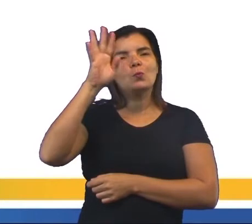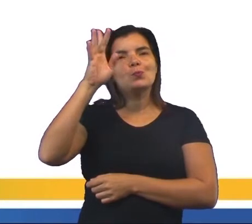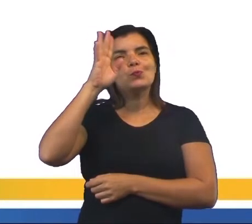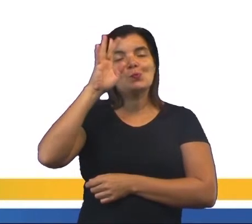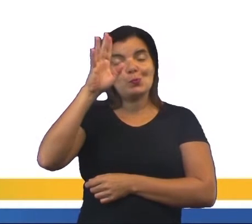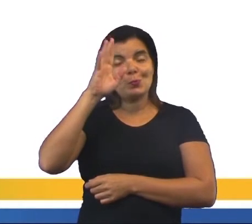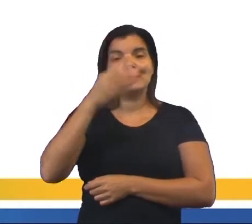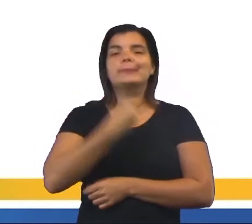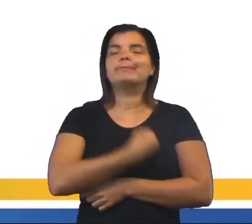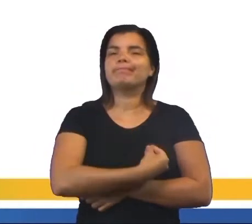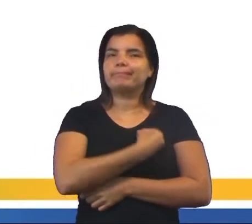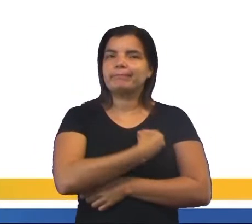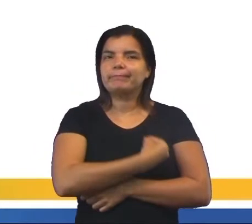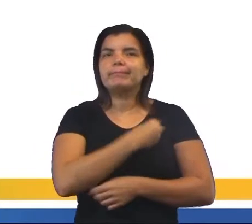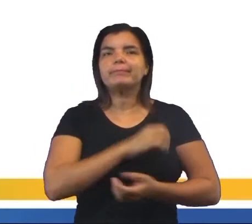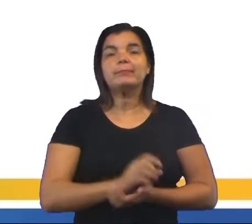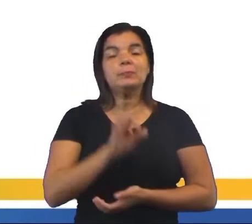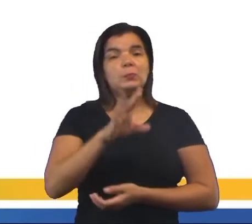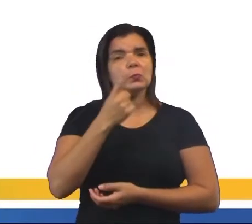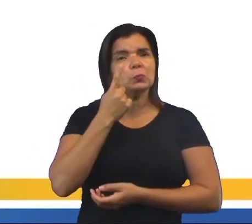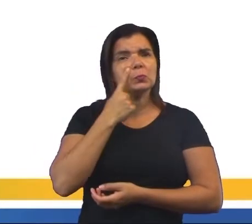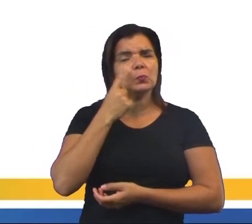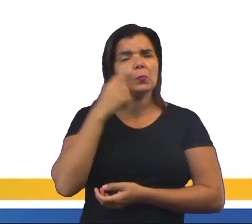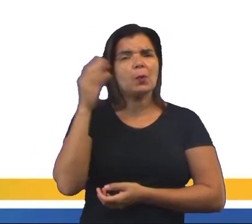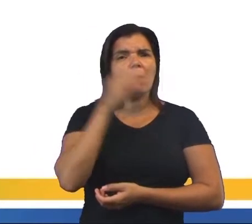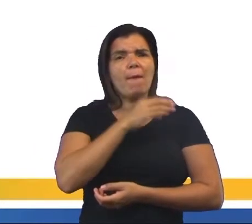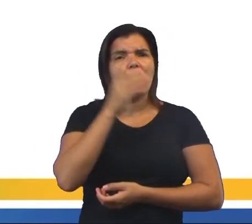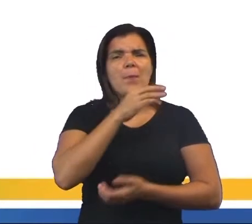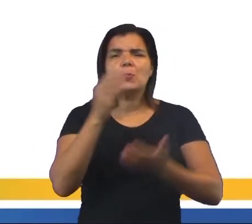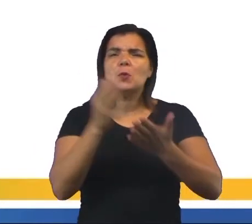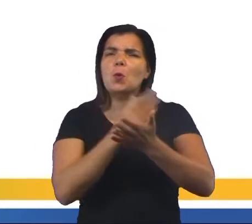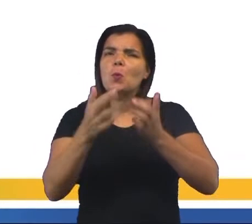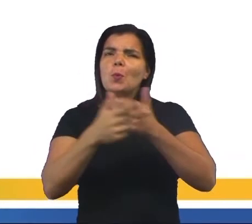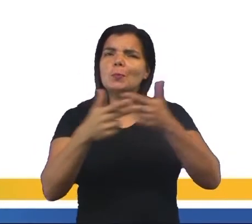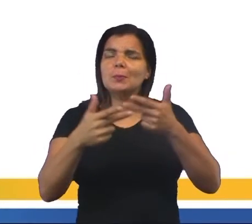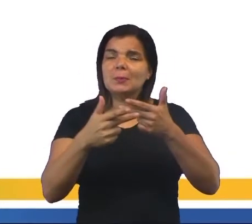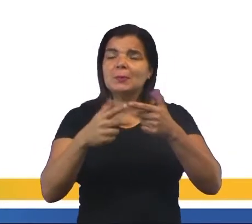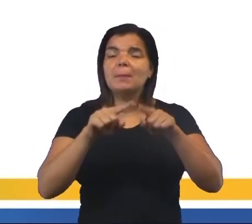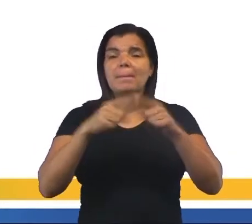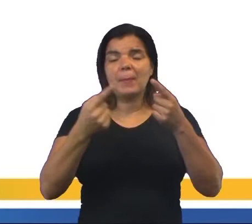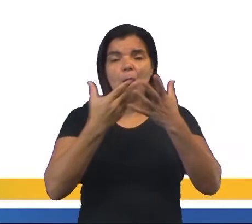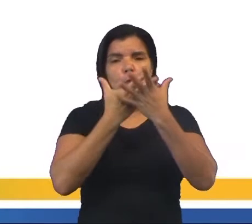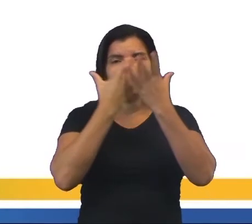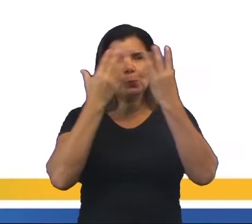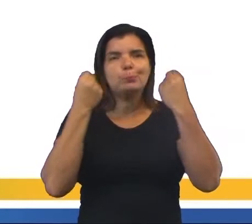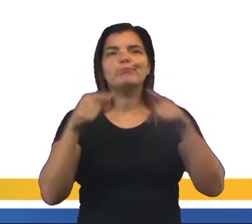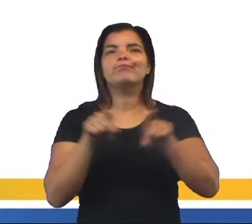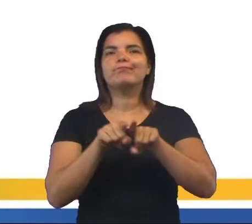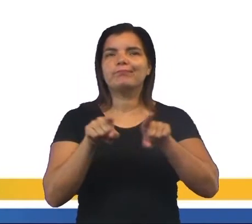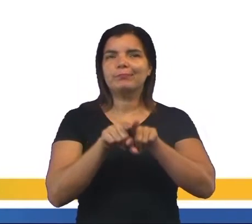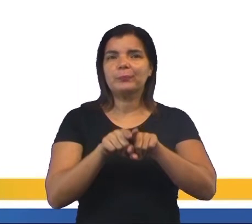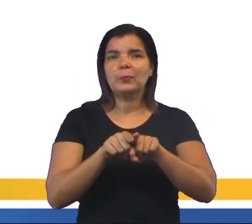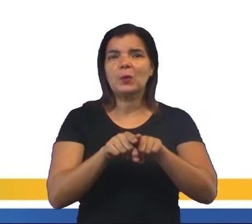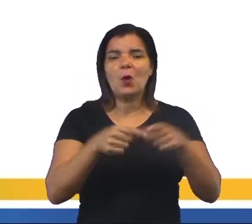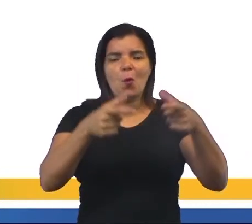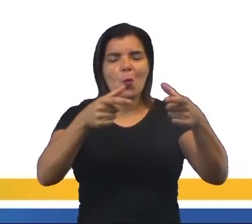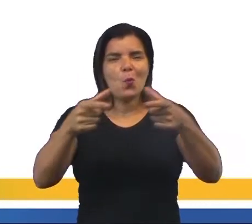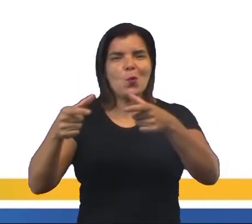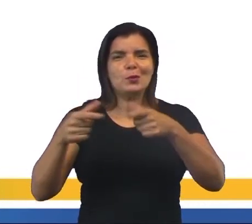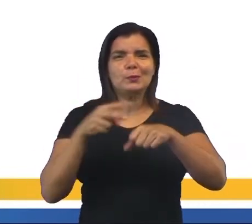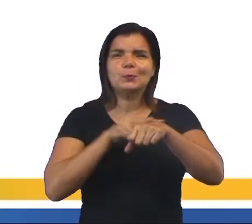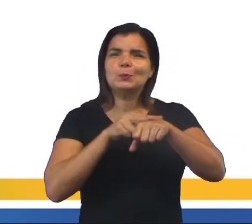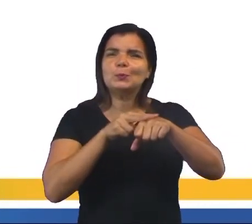tanta vivacidade. Só vejo breves resquícios prestes a se desfazerem também. Aquela exuberância em